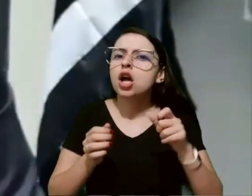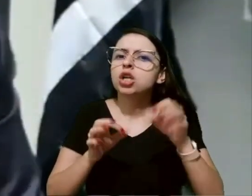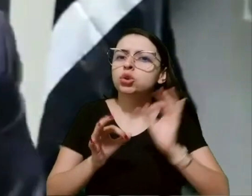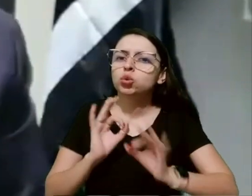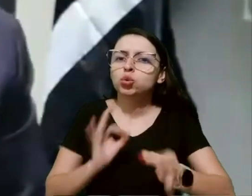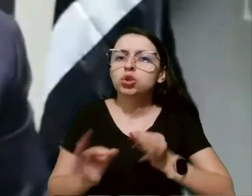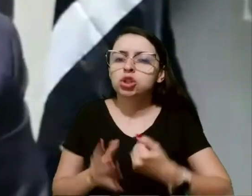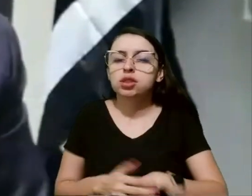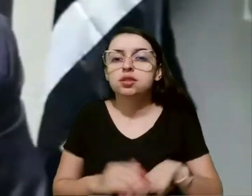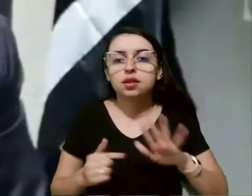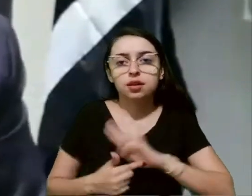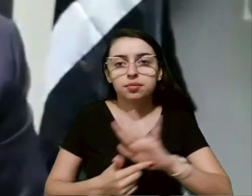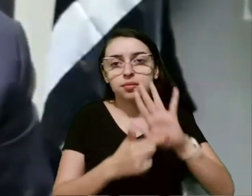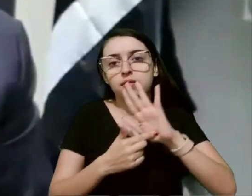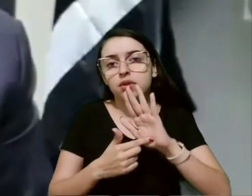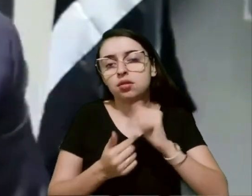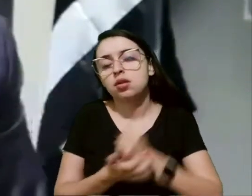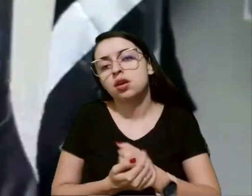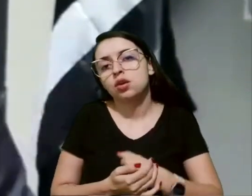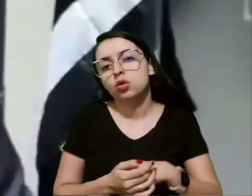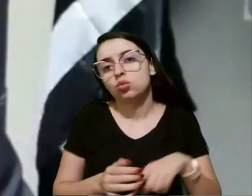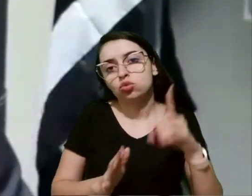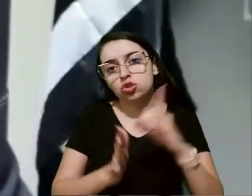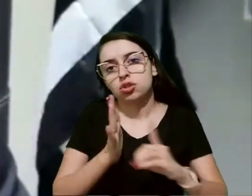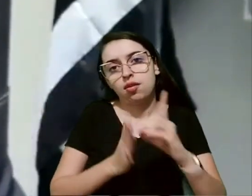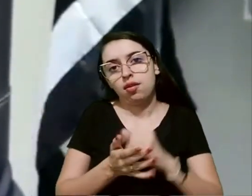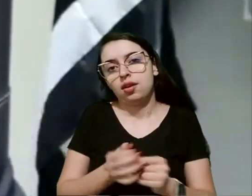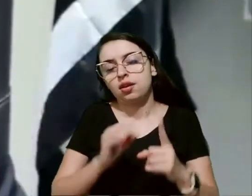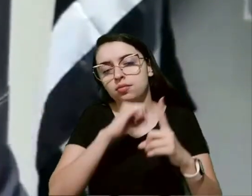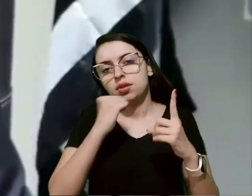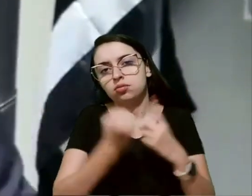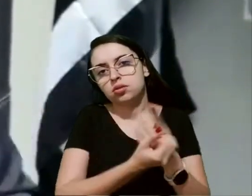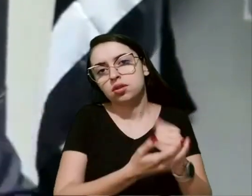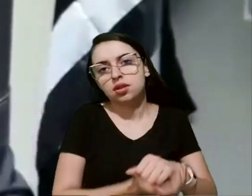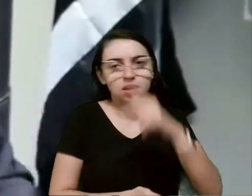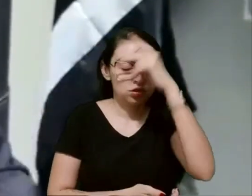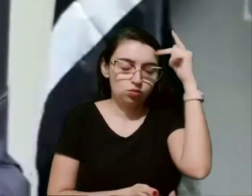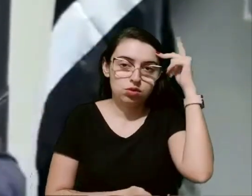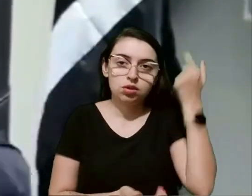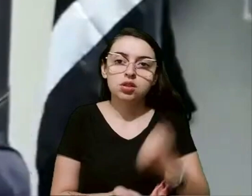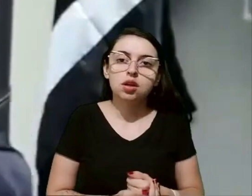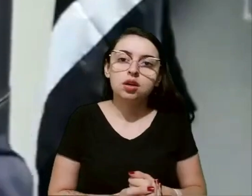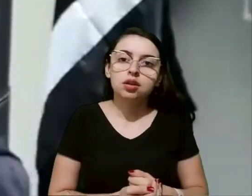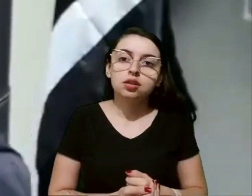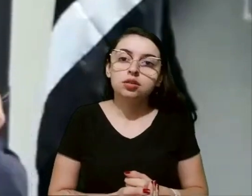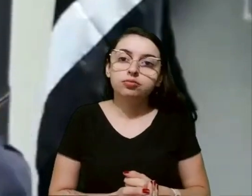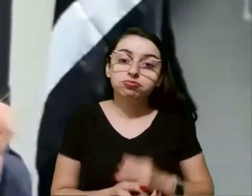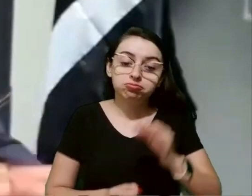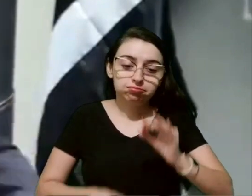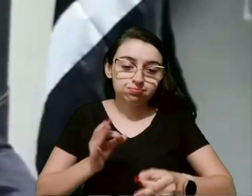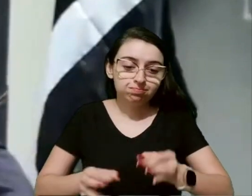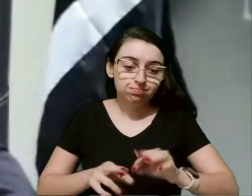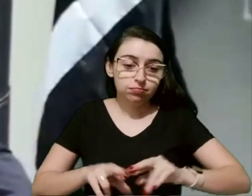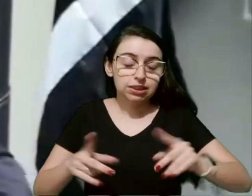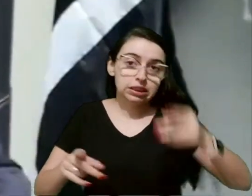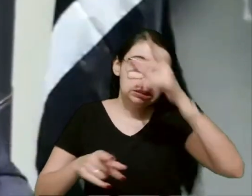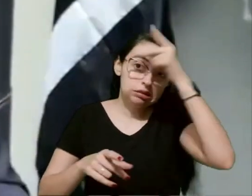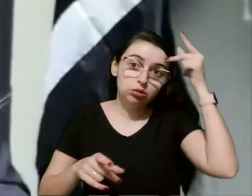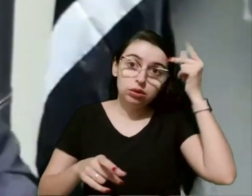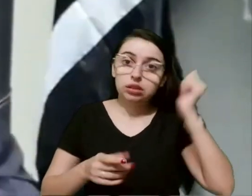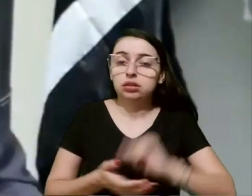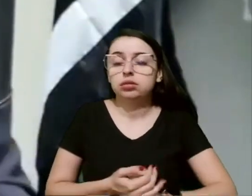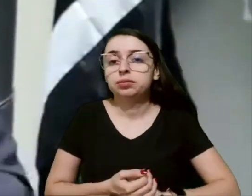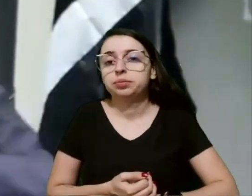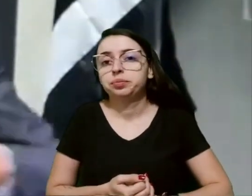a manifestação visível do direito para as pessoas, né. A justiça é confundida e ela é associada diretamente ao